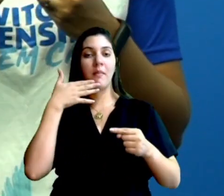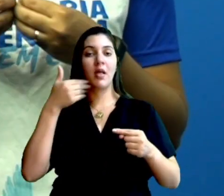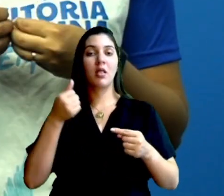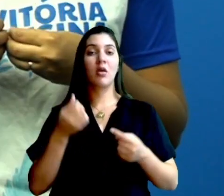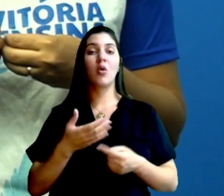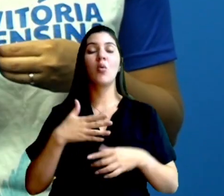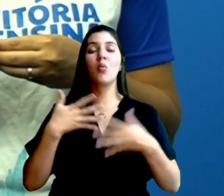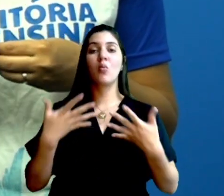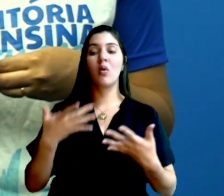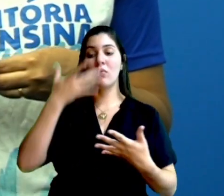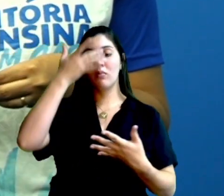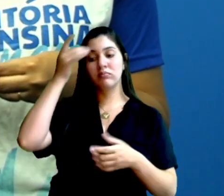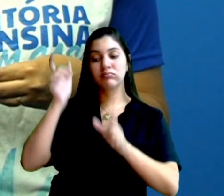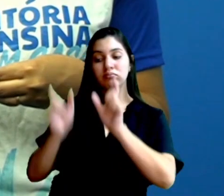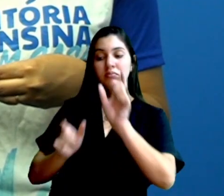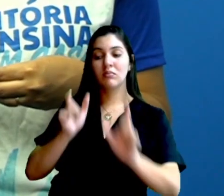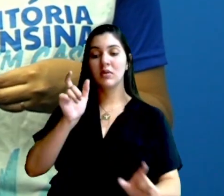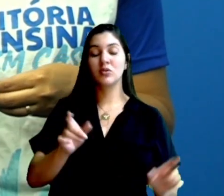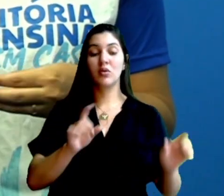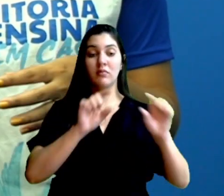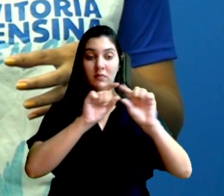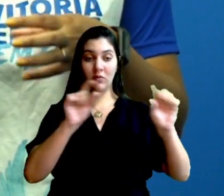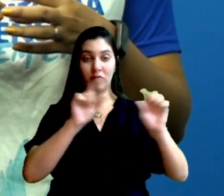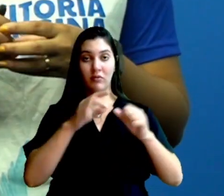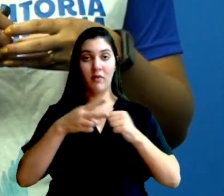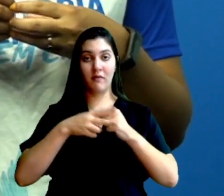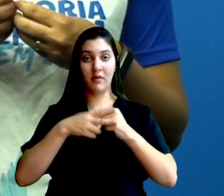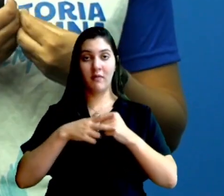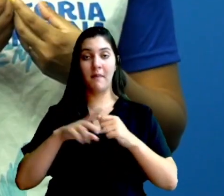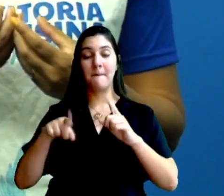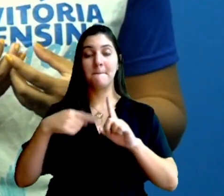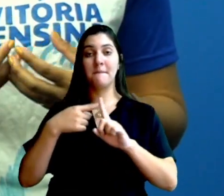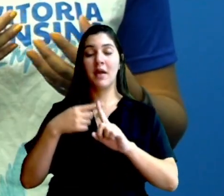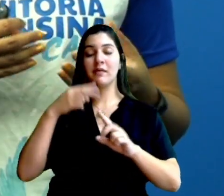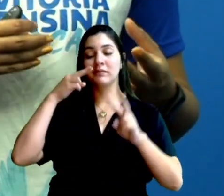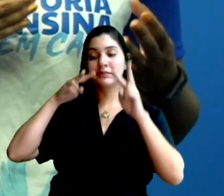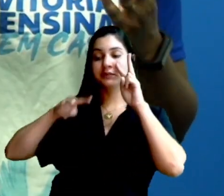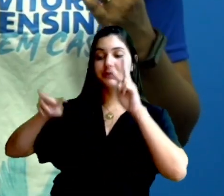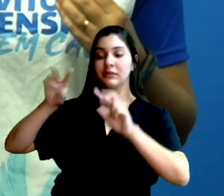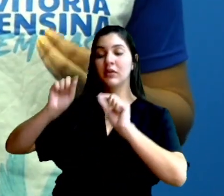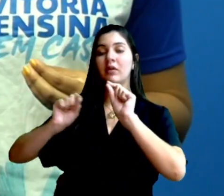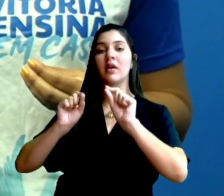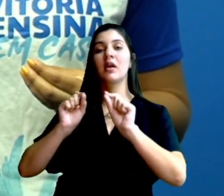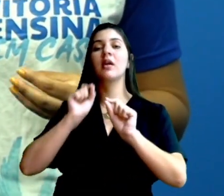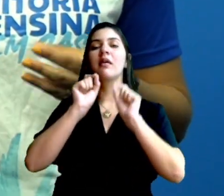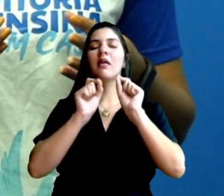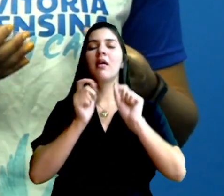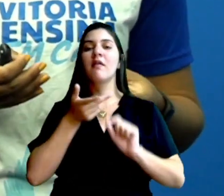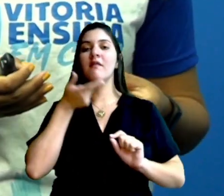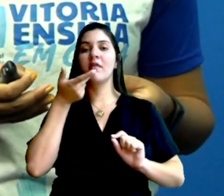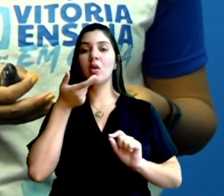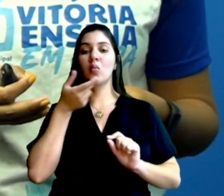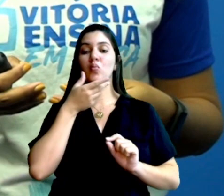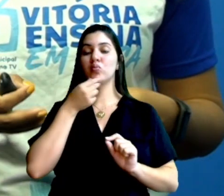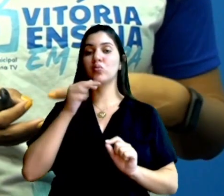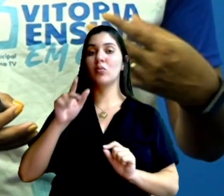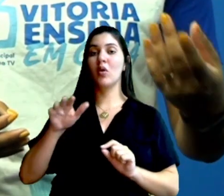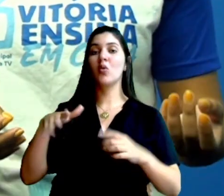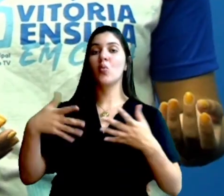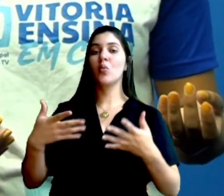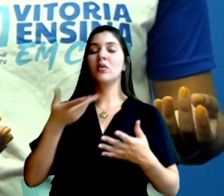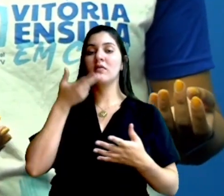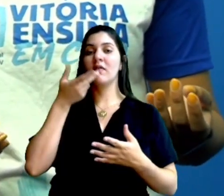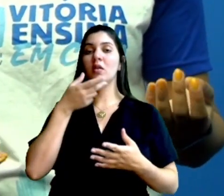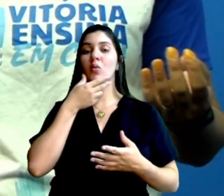é a pessoa que a gente vai conjugar o verbo. Mas se a gente olha, ó, quem é que falou? O irmão. Quando eu